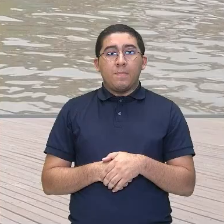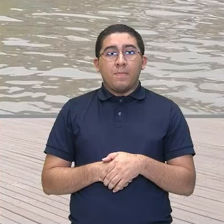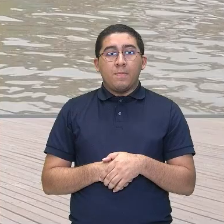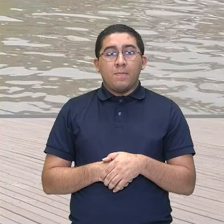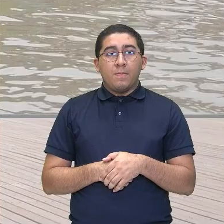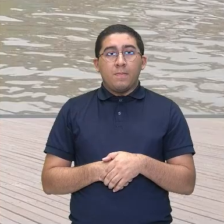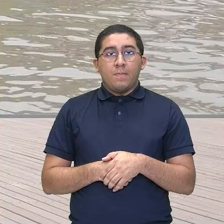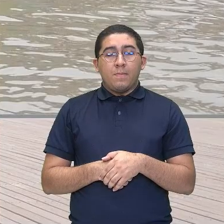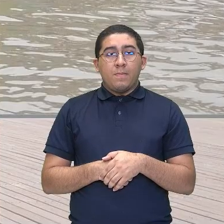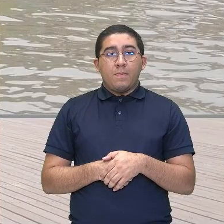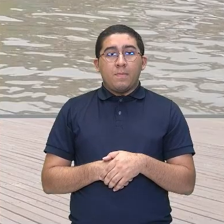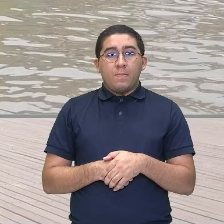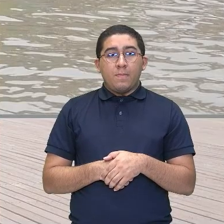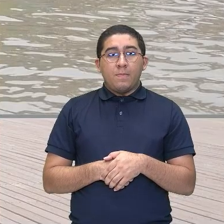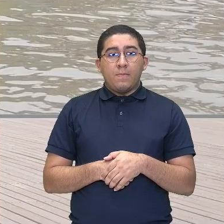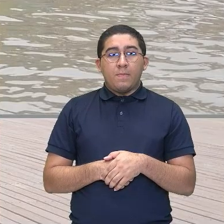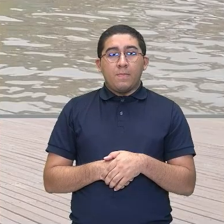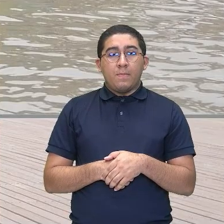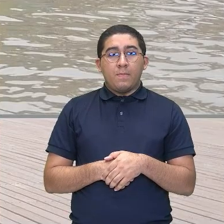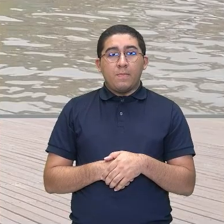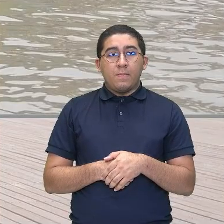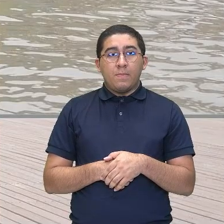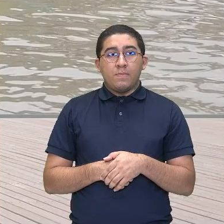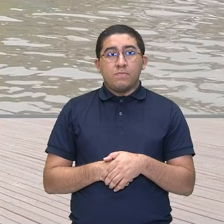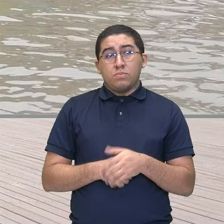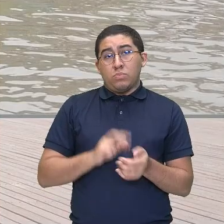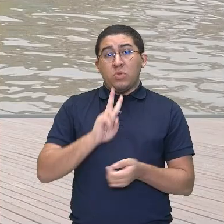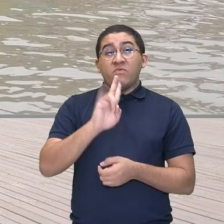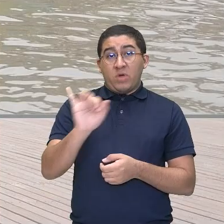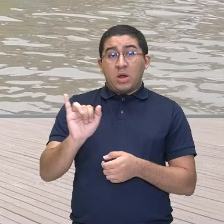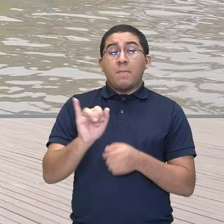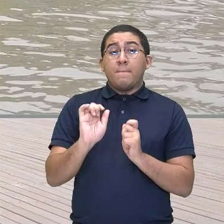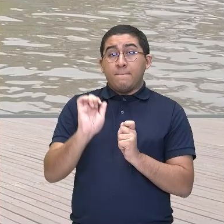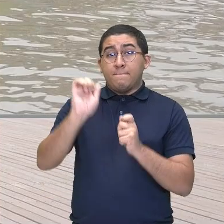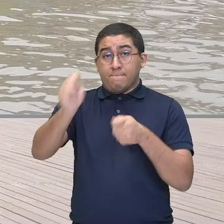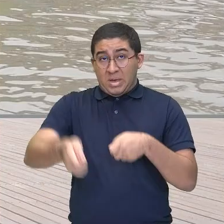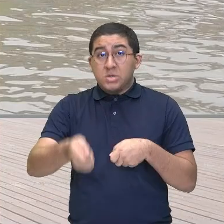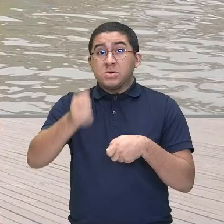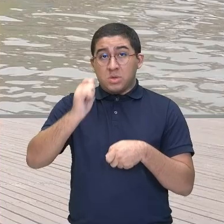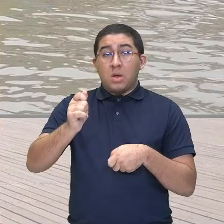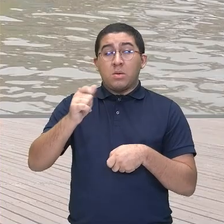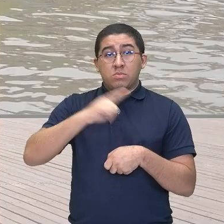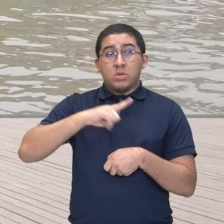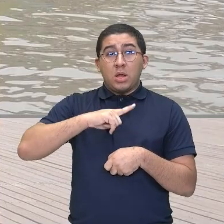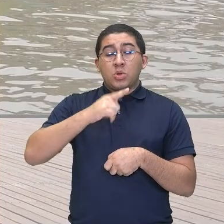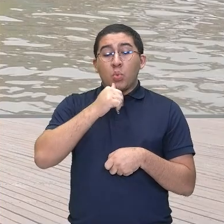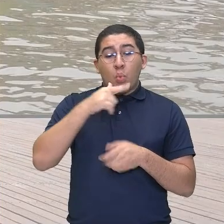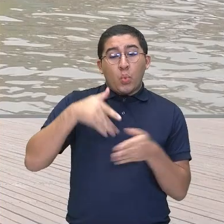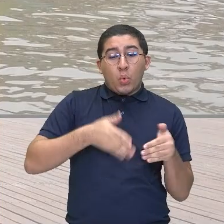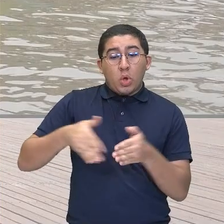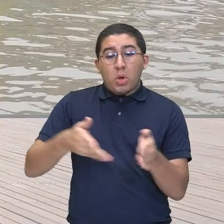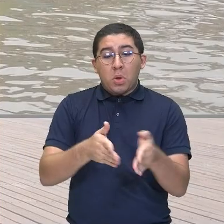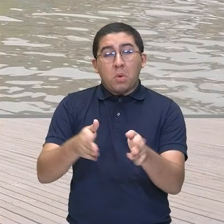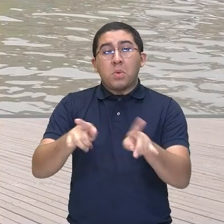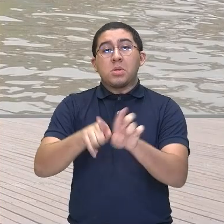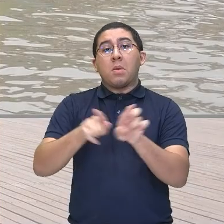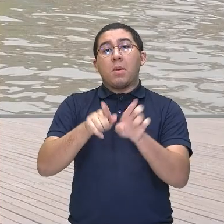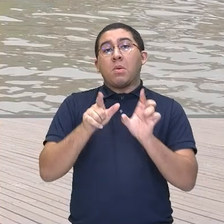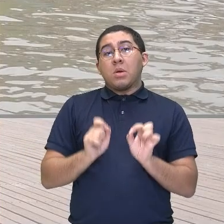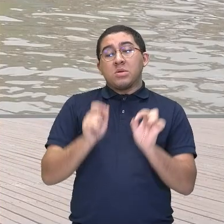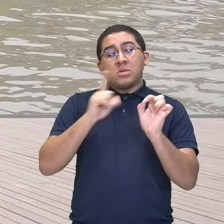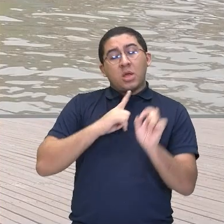ele vai enfrentar os desafios do rio, não é? Então, ele vai estar em alto rio, no seu barco, e vai